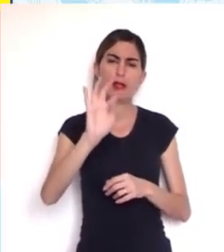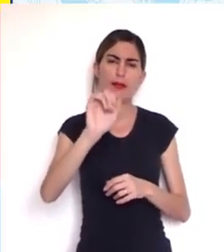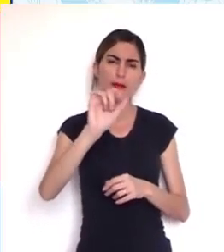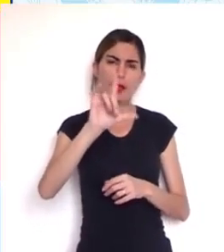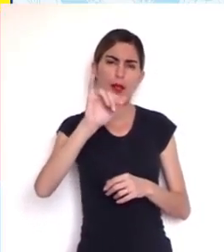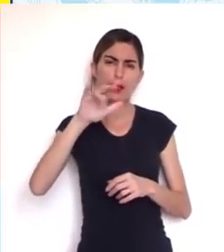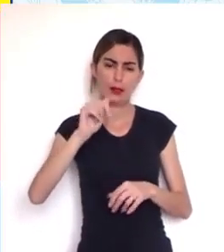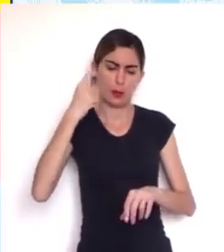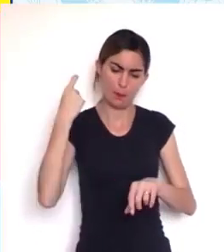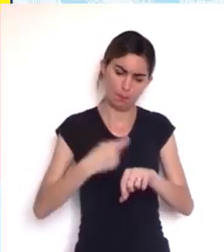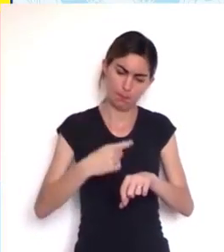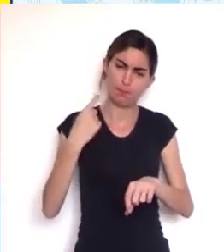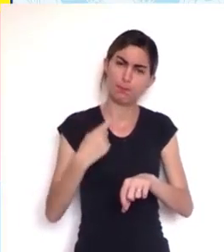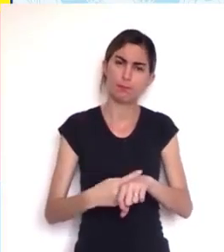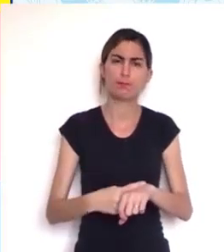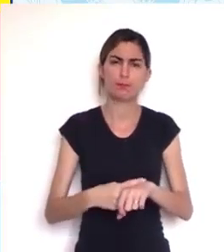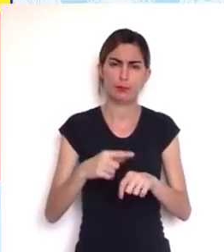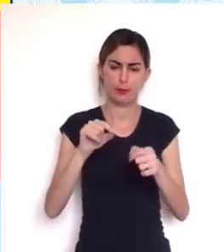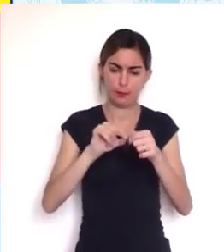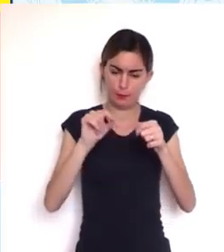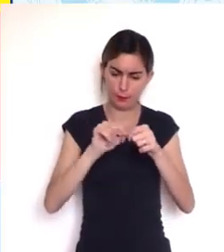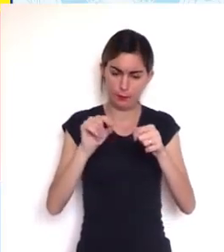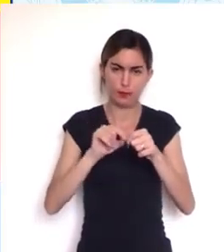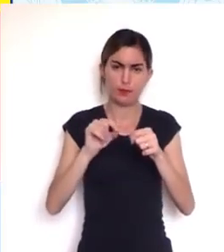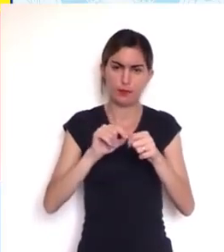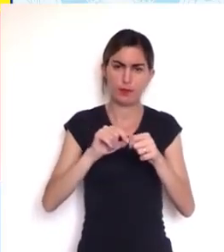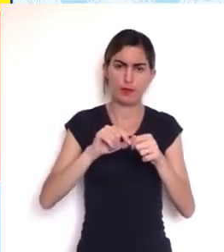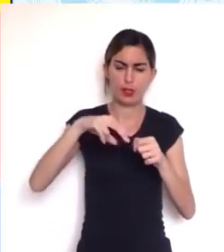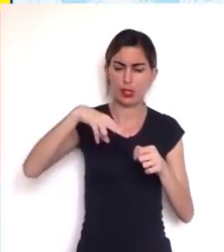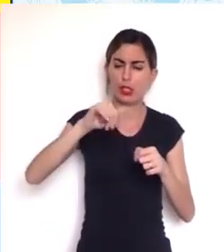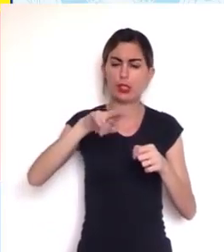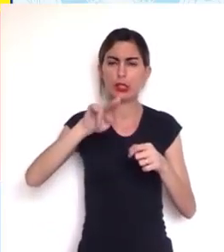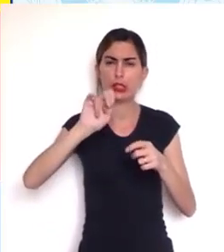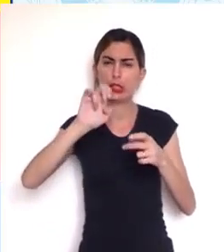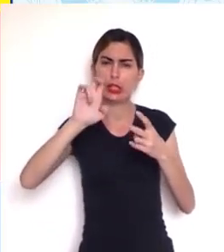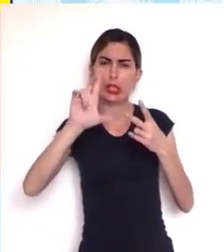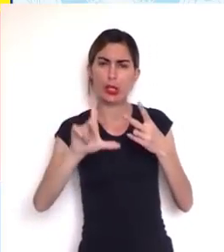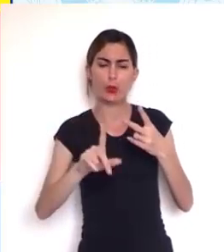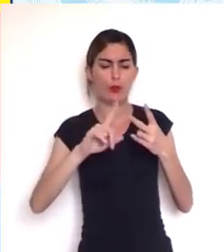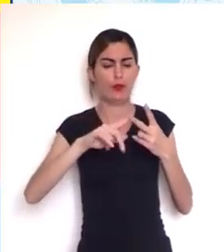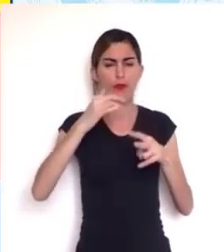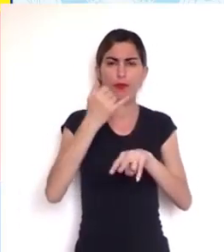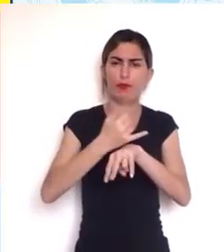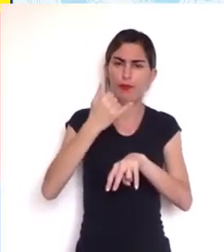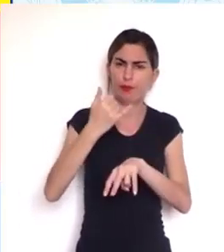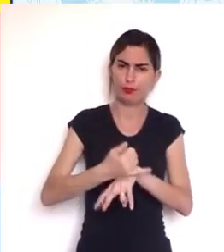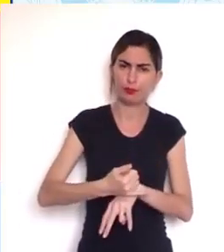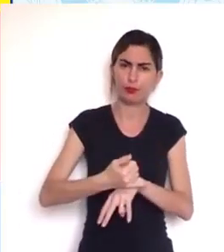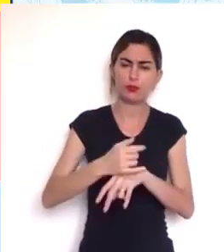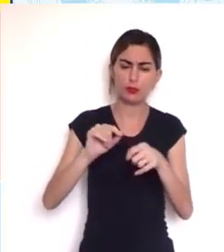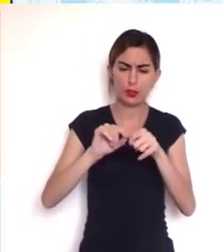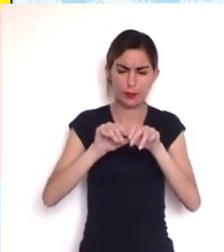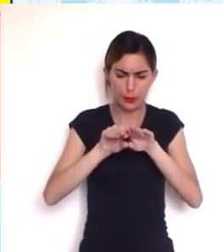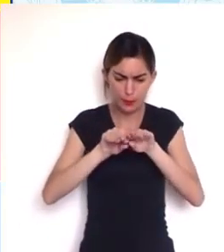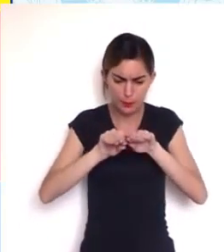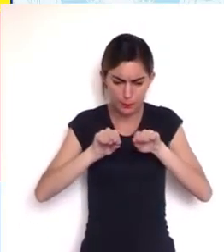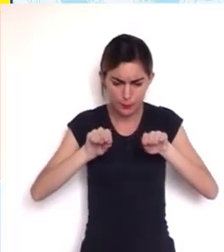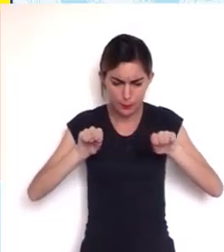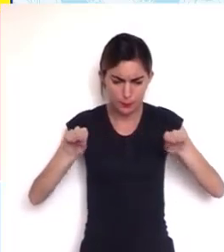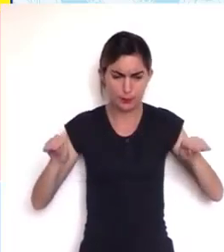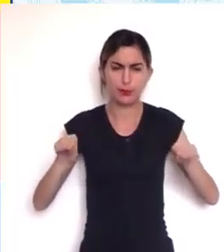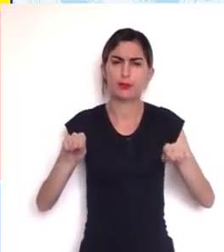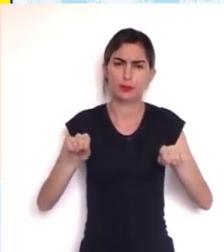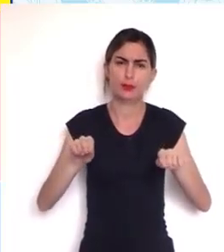metálica maciça, né, que vai ser formada de níquel e ferro, o que faz com que essa camada seja